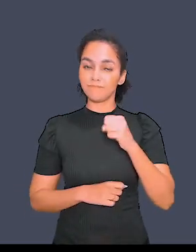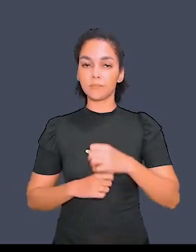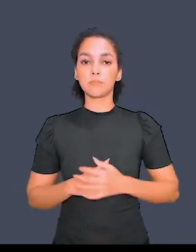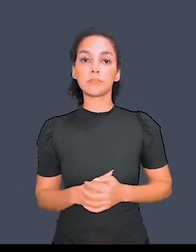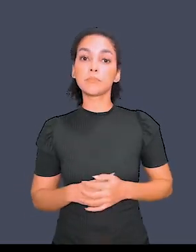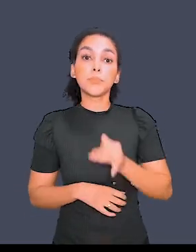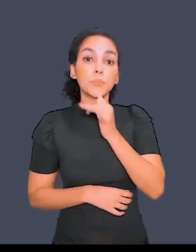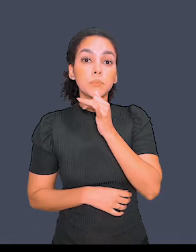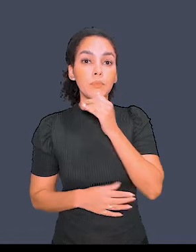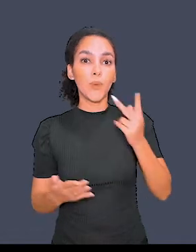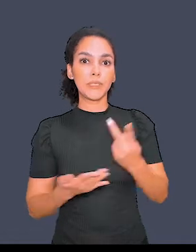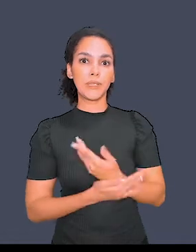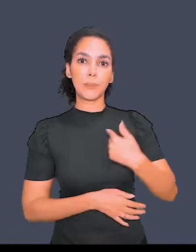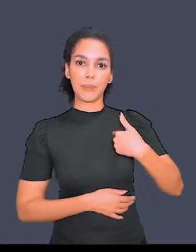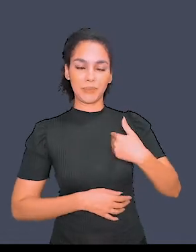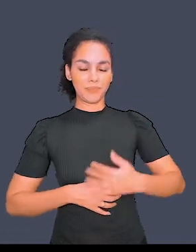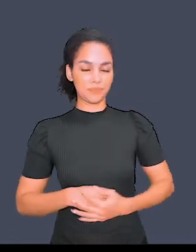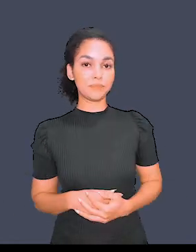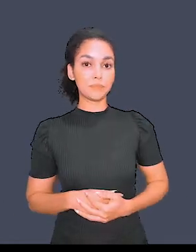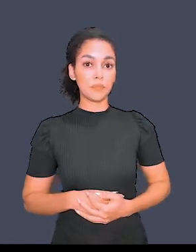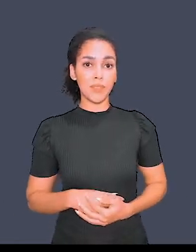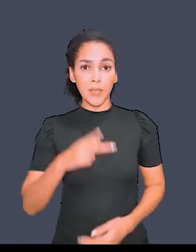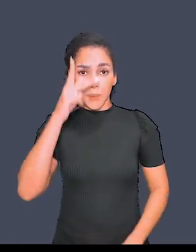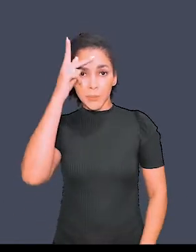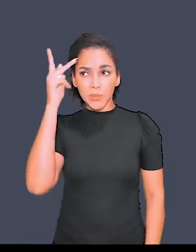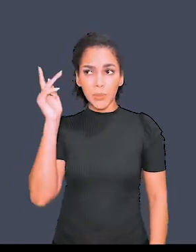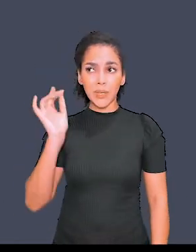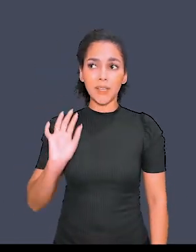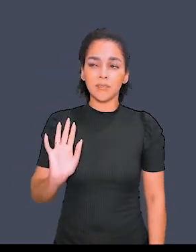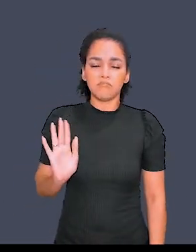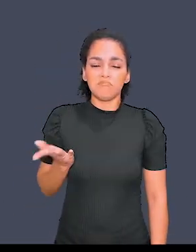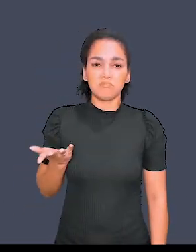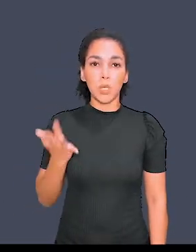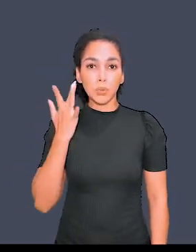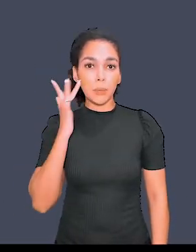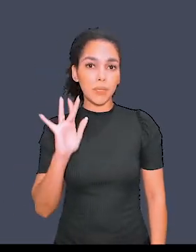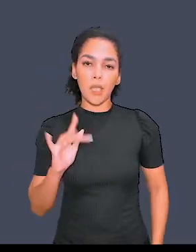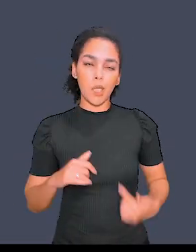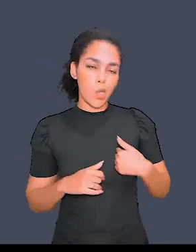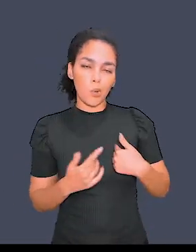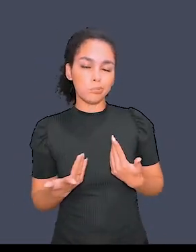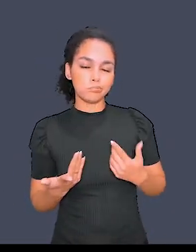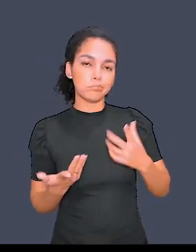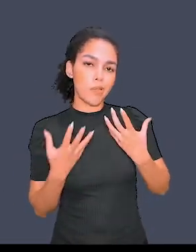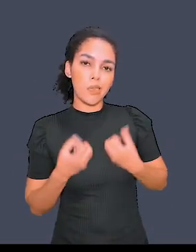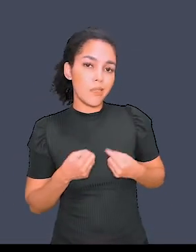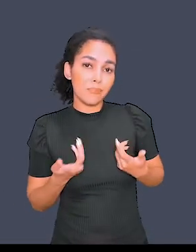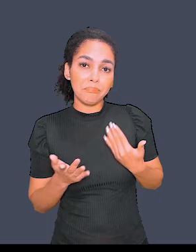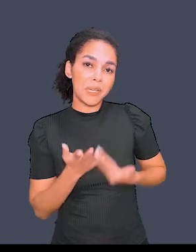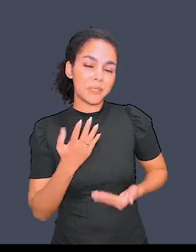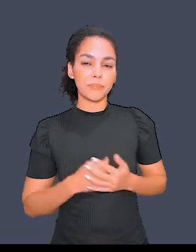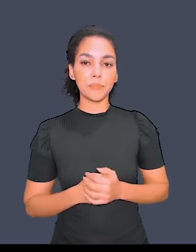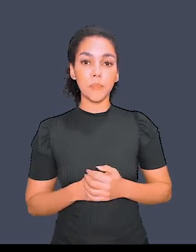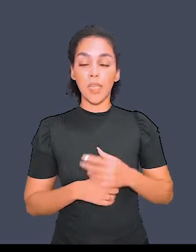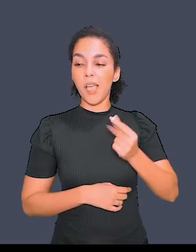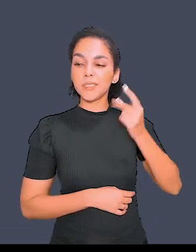milhas aéreas. Vou dar um exemplo do que aconteceu comigo, pessoal, que ninguém esperava, mas foi o que aconteceu e eu assumi essa perda. Que foi o que?